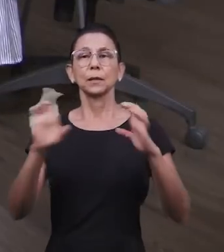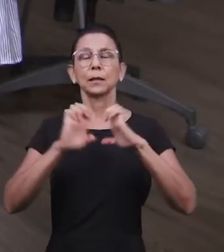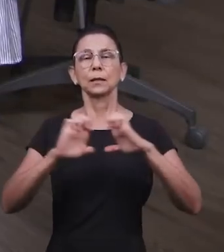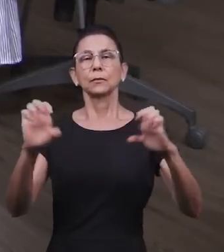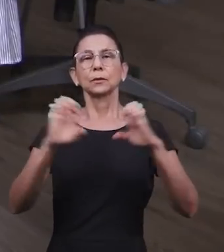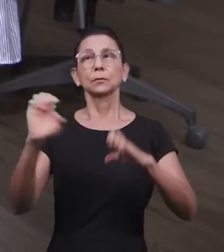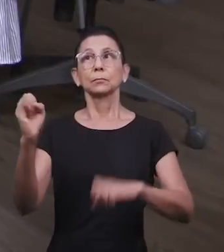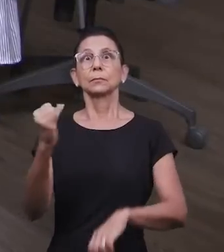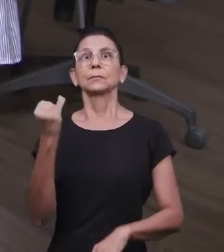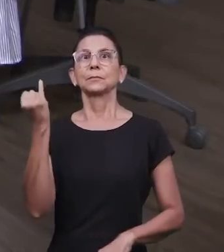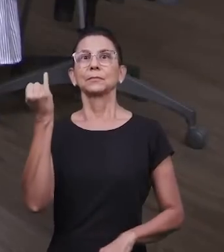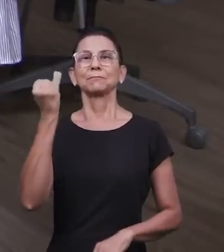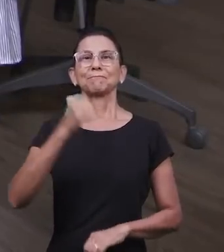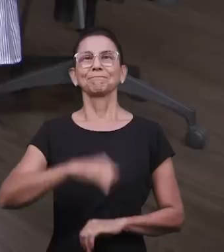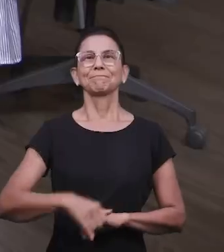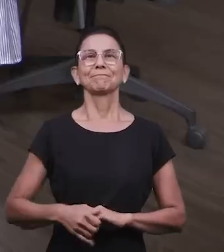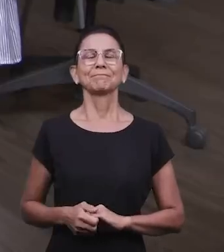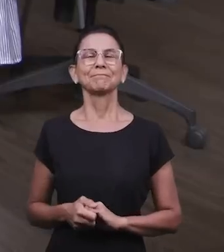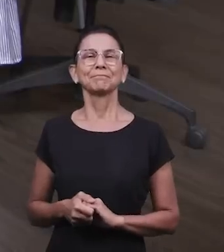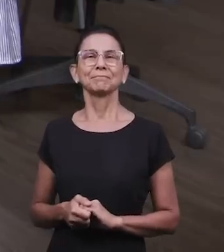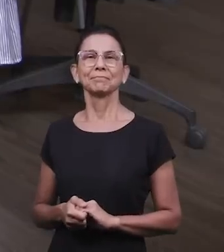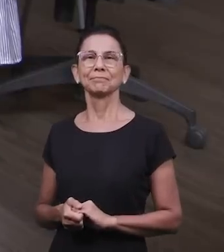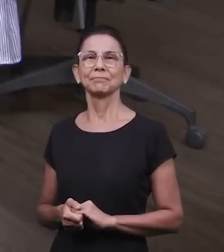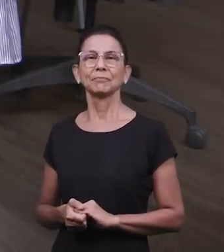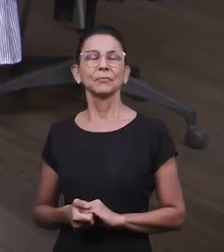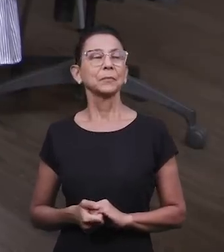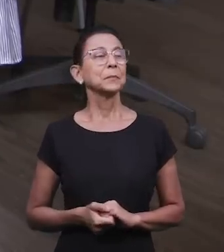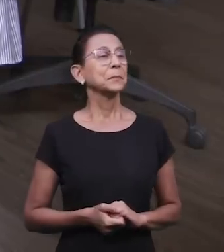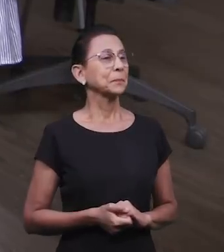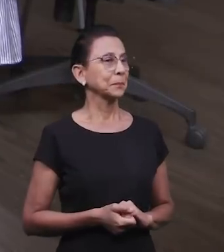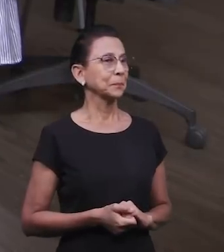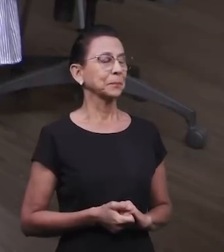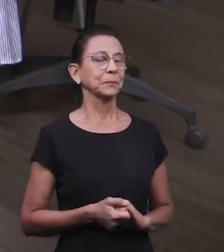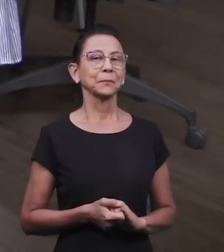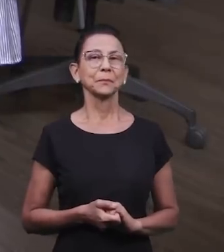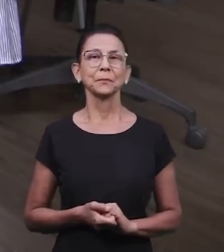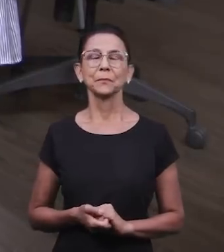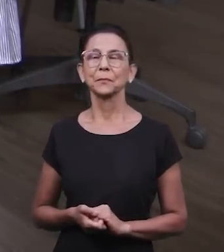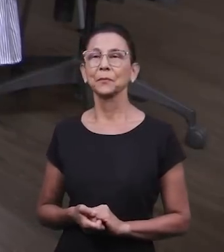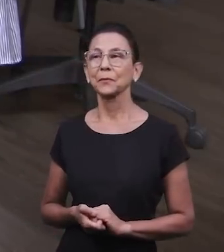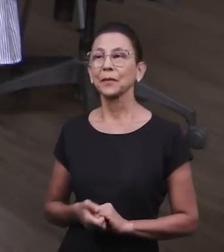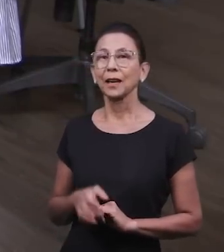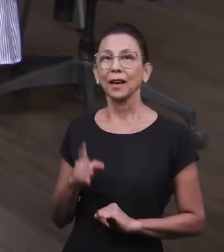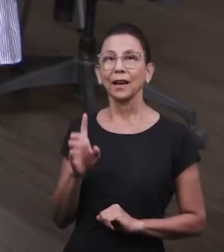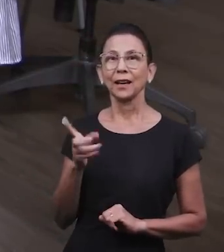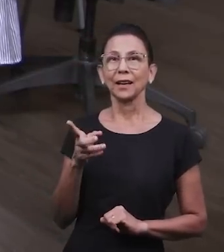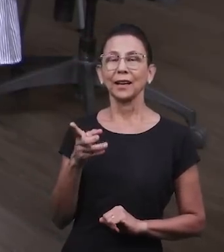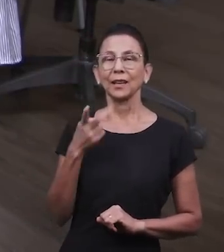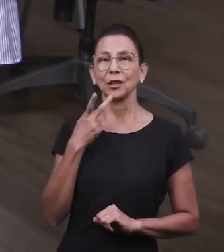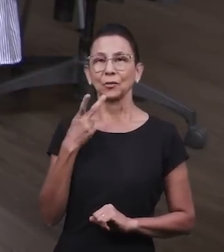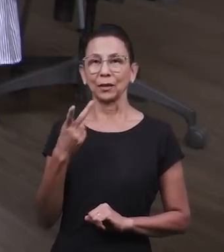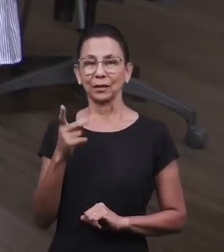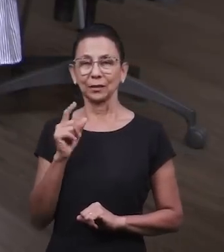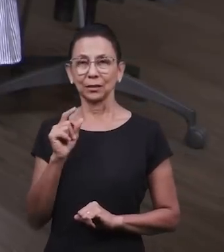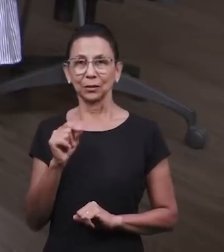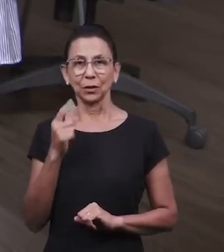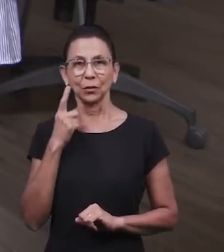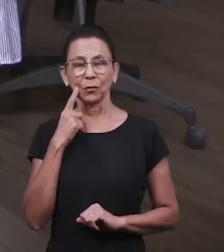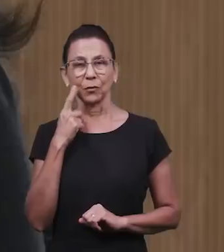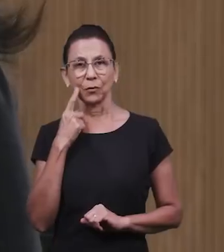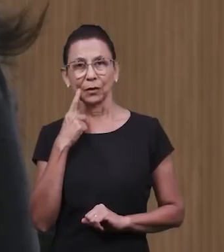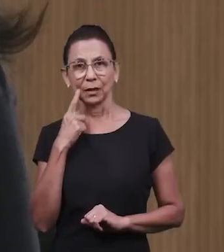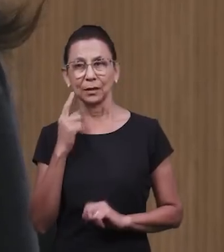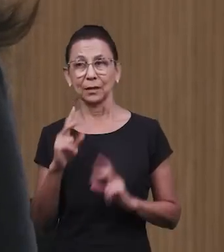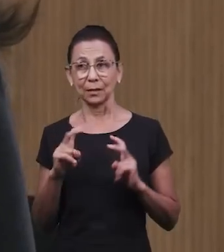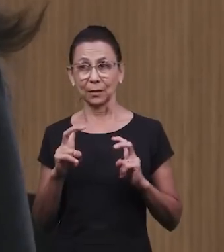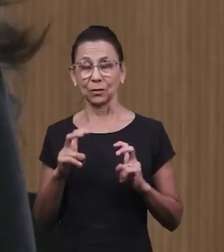muito importante. Amém. Andréia? Ele falando a respeito disso, saiu uma reportagem recentemente a